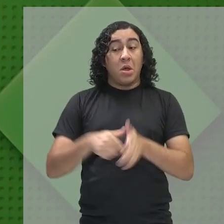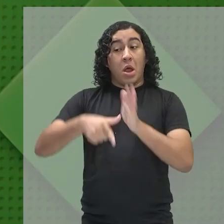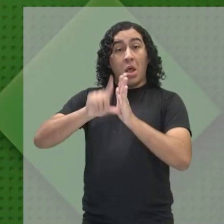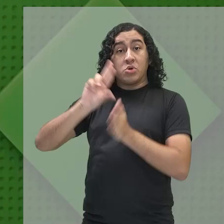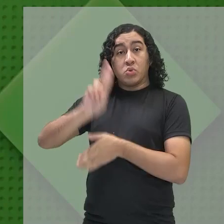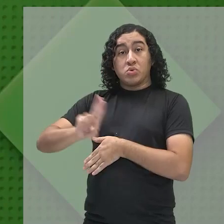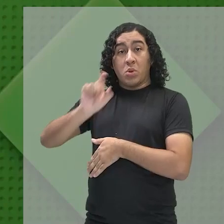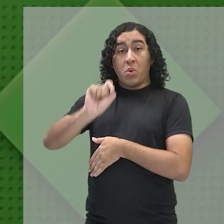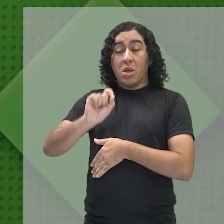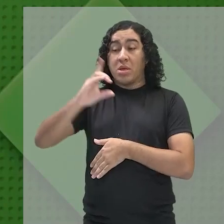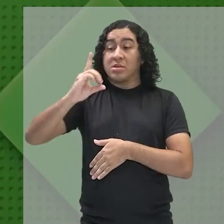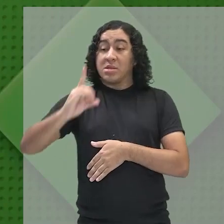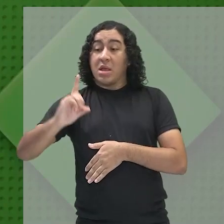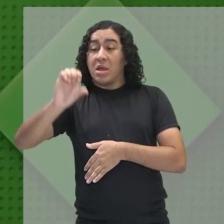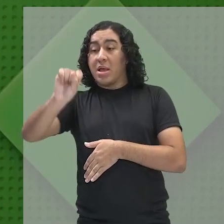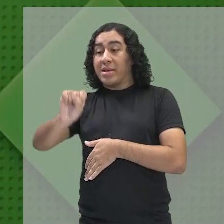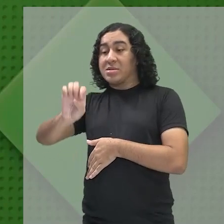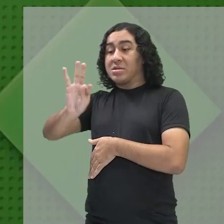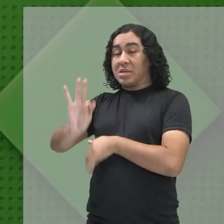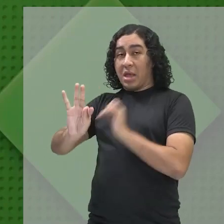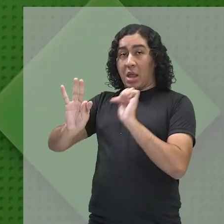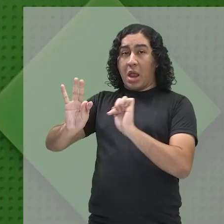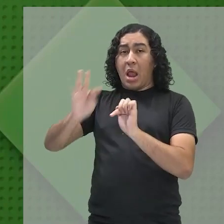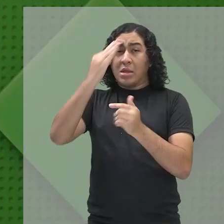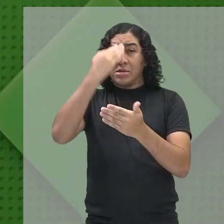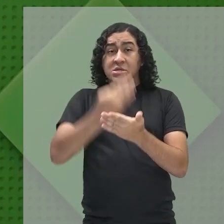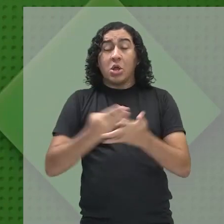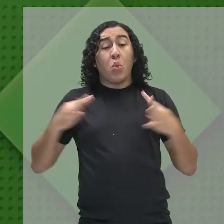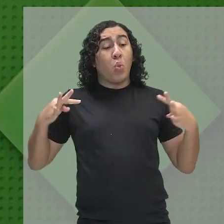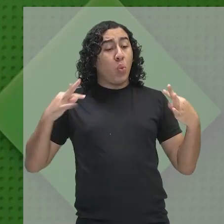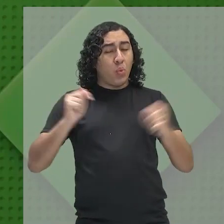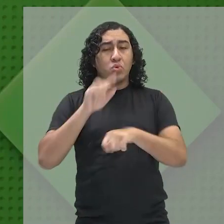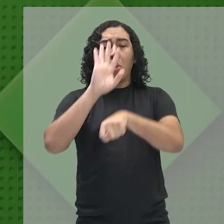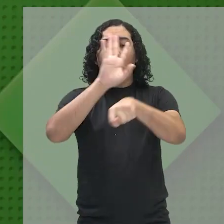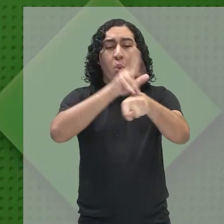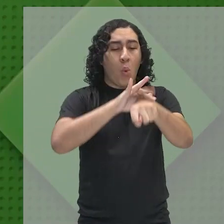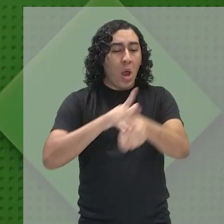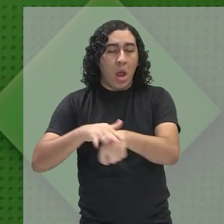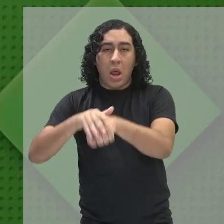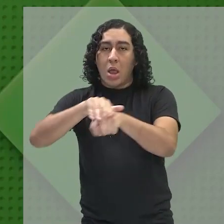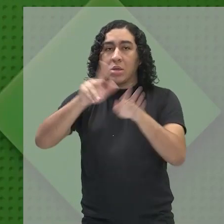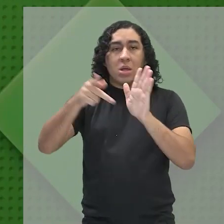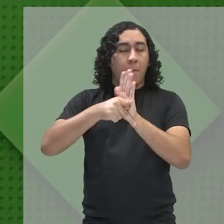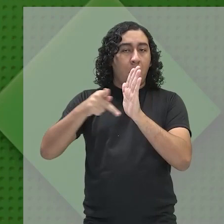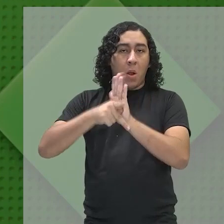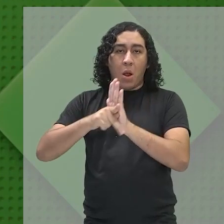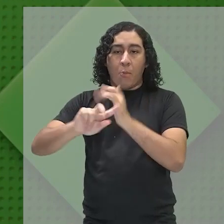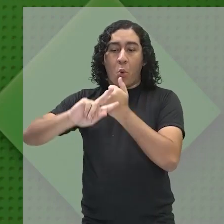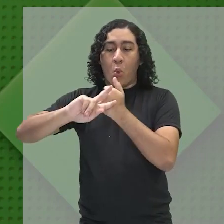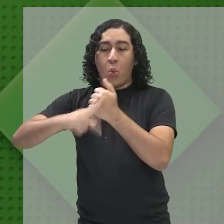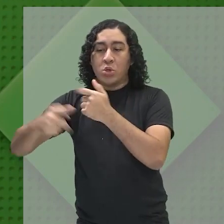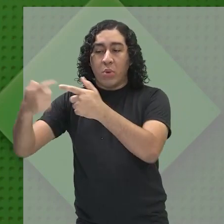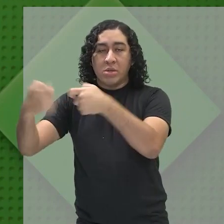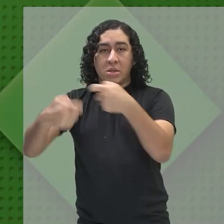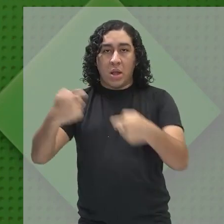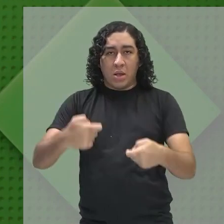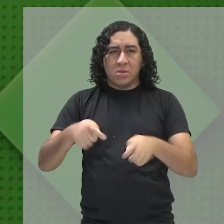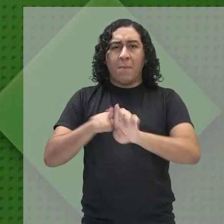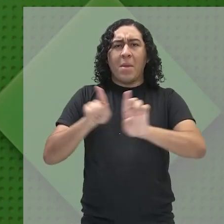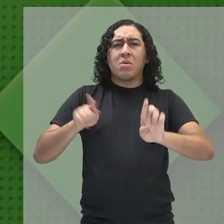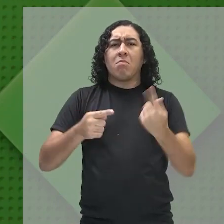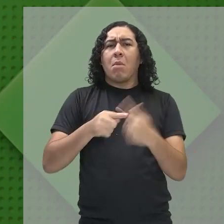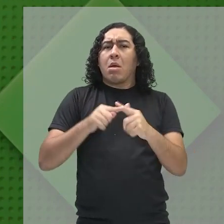termo DST, acreditava-se que todas elas eram doenças sexualmente transmissíveis. Por que atualizou?